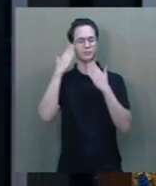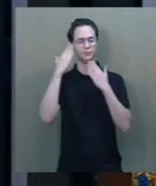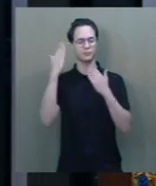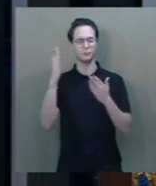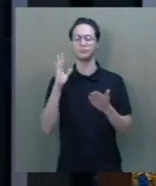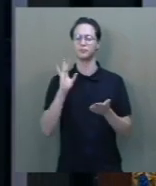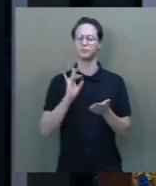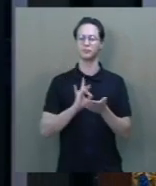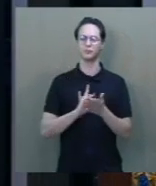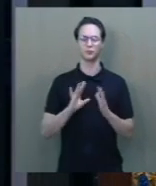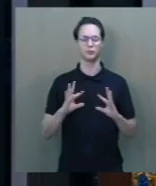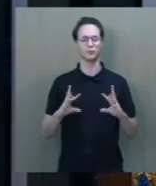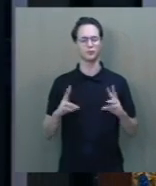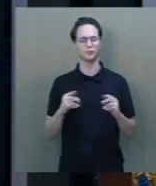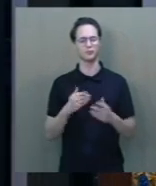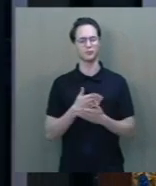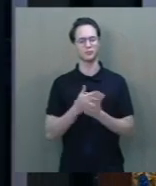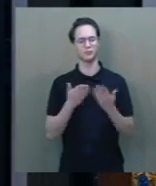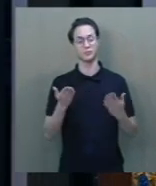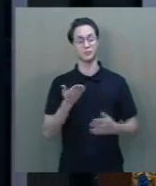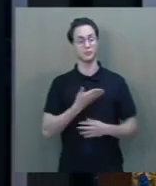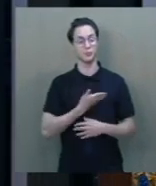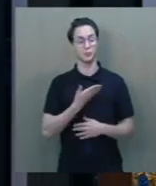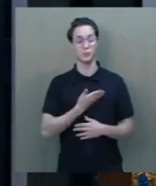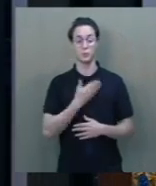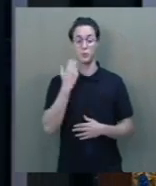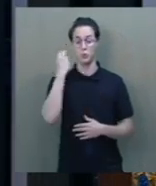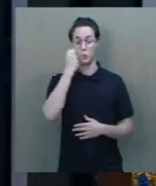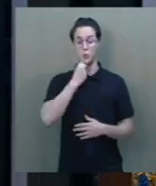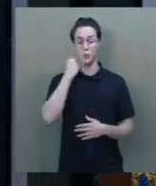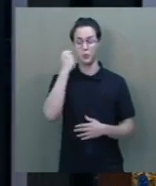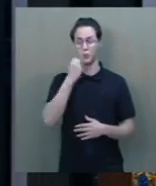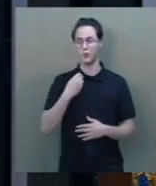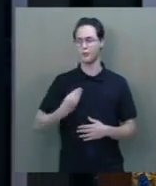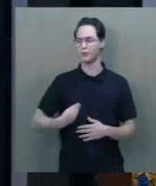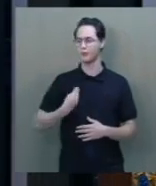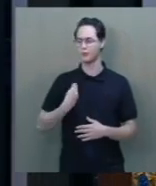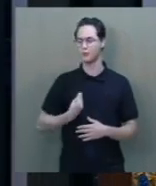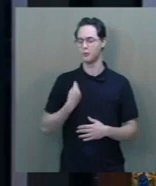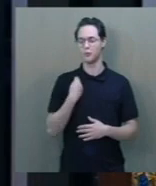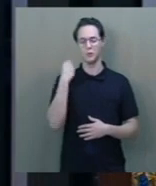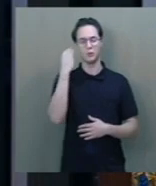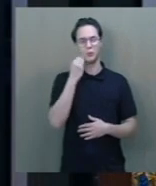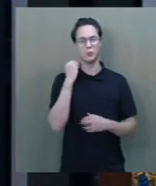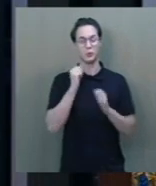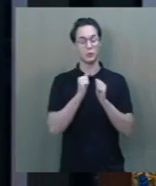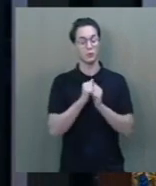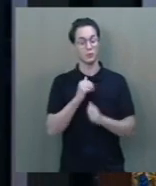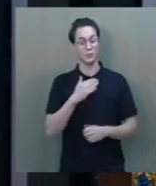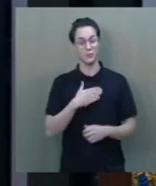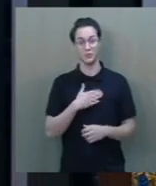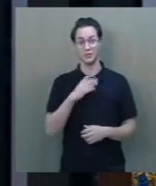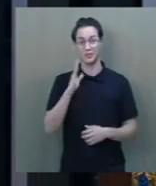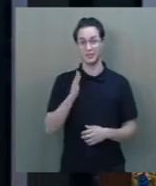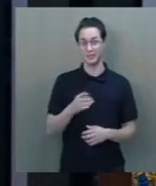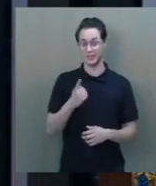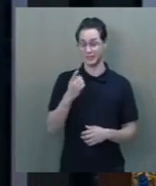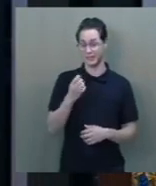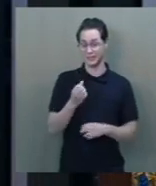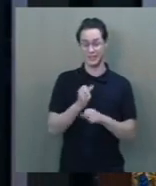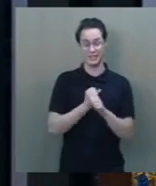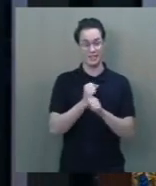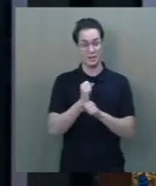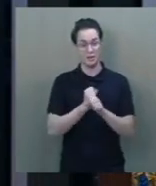a todos os meus colegas senadores e senadoras que conviveram comigo nesses 16 anos. Obrigada pelo